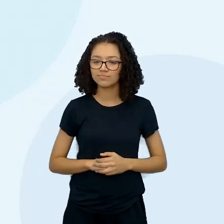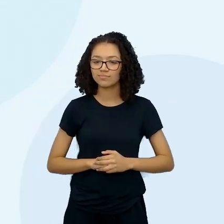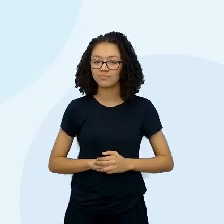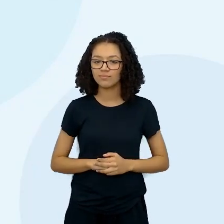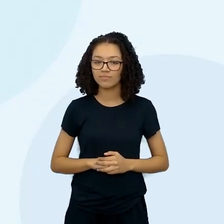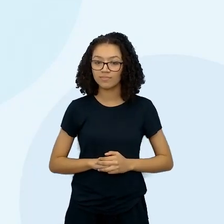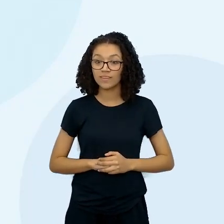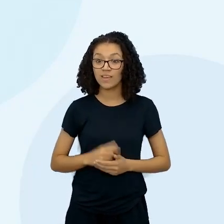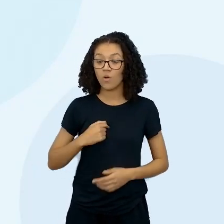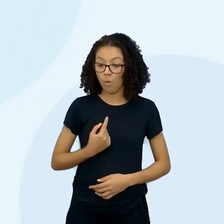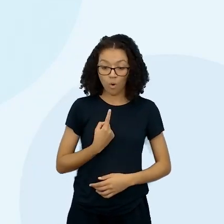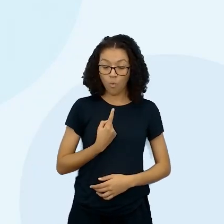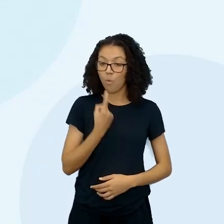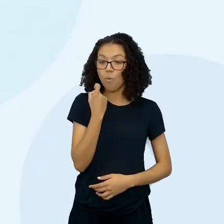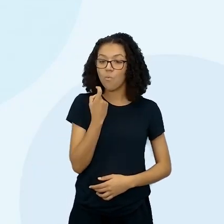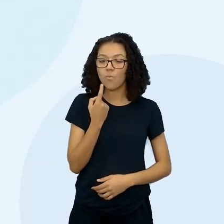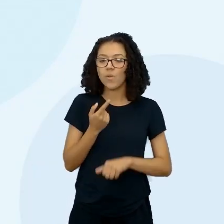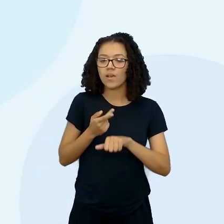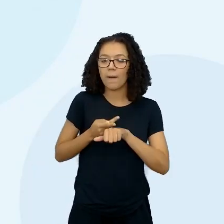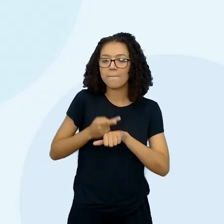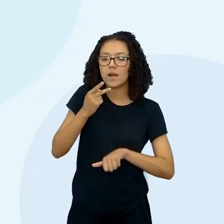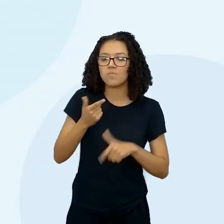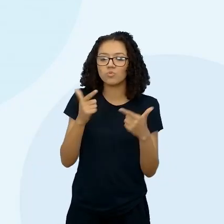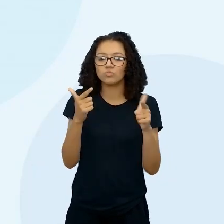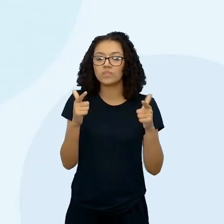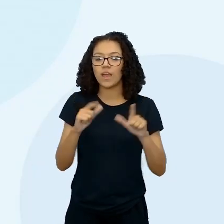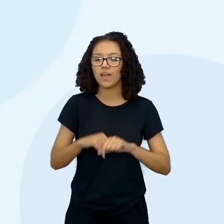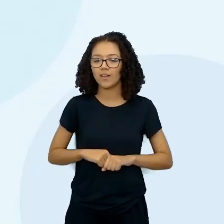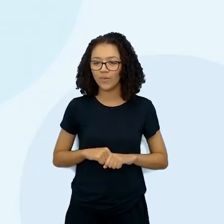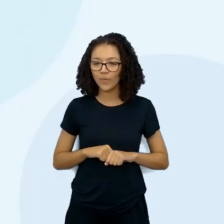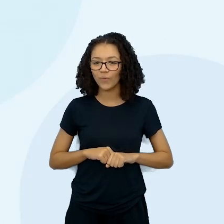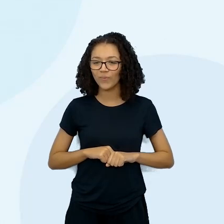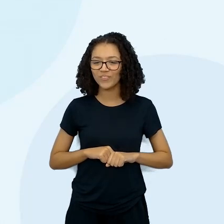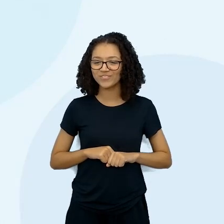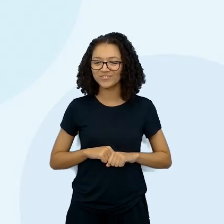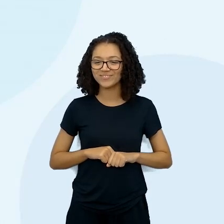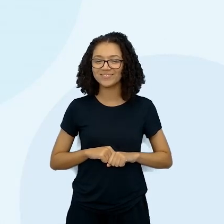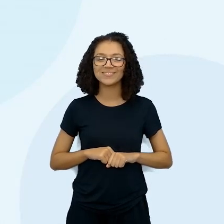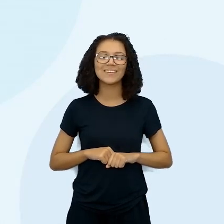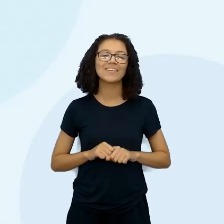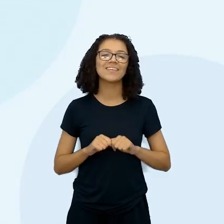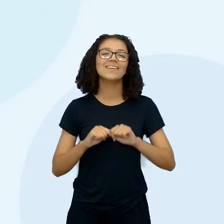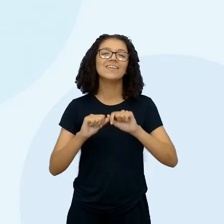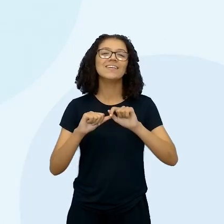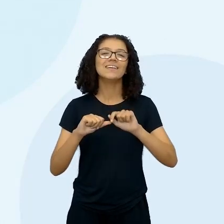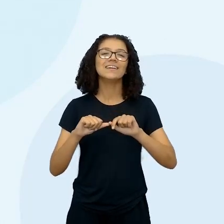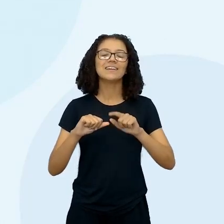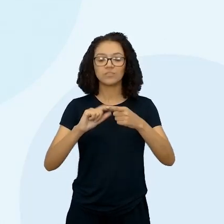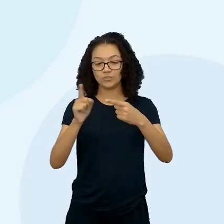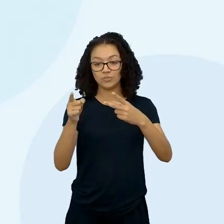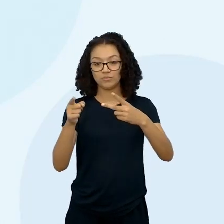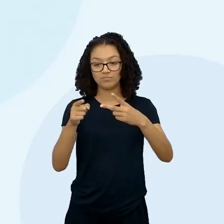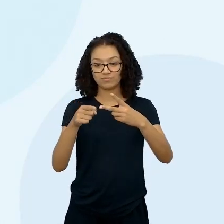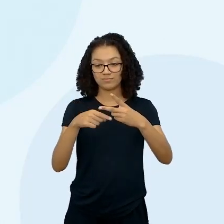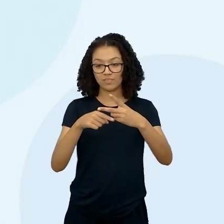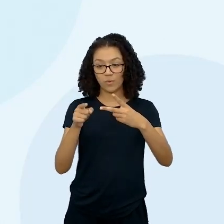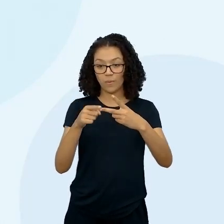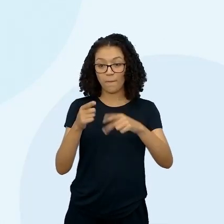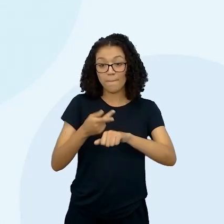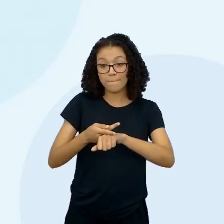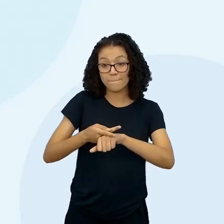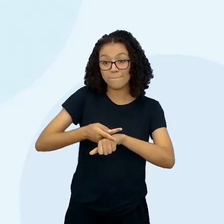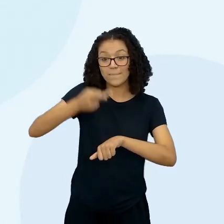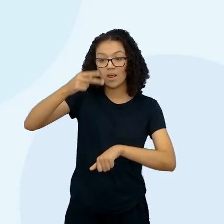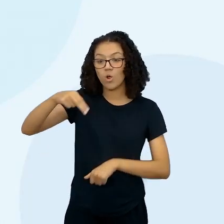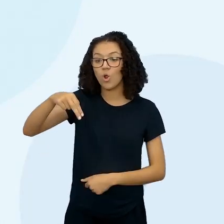única da família que não ganhou o prêmio Nobel, entendeu? O segundo prêmio Nobel da Marie Curie, vocês